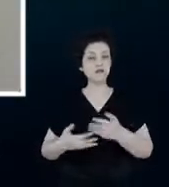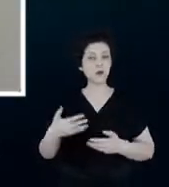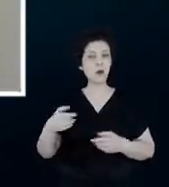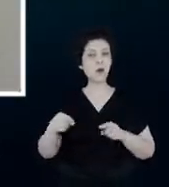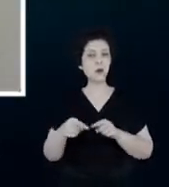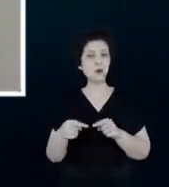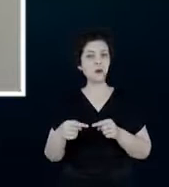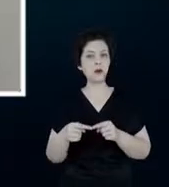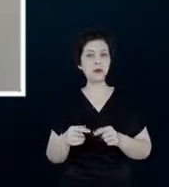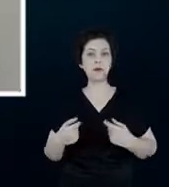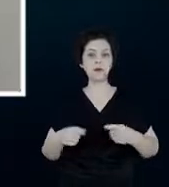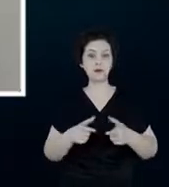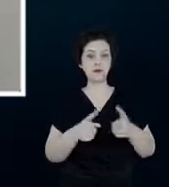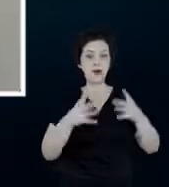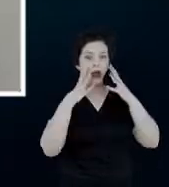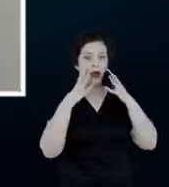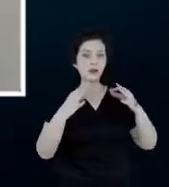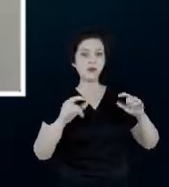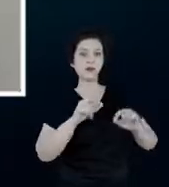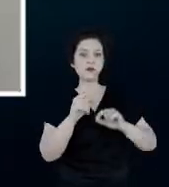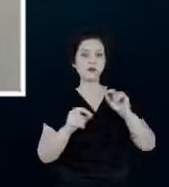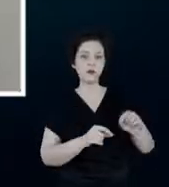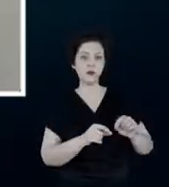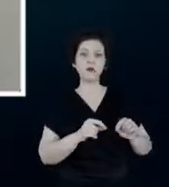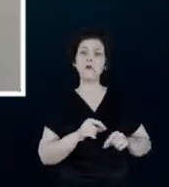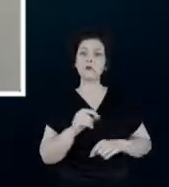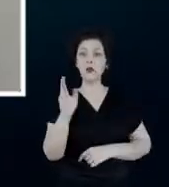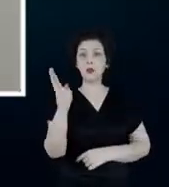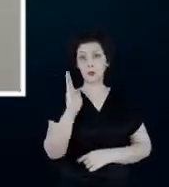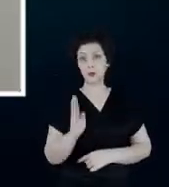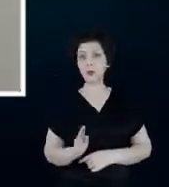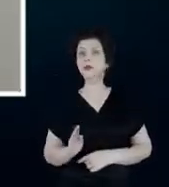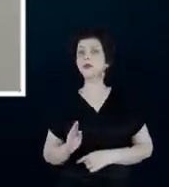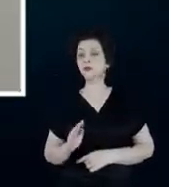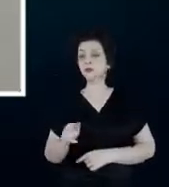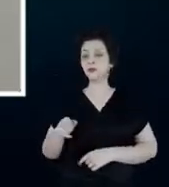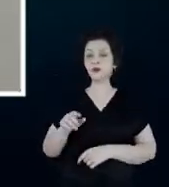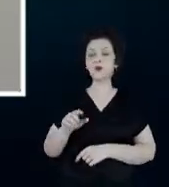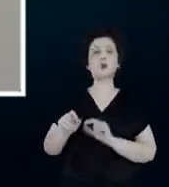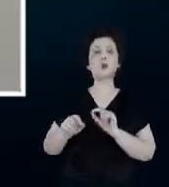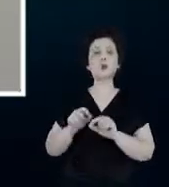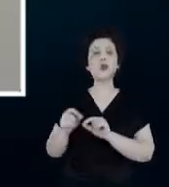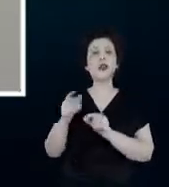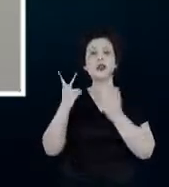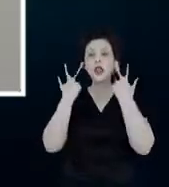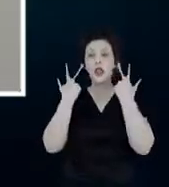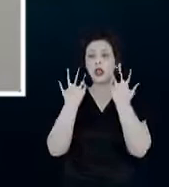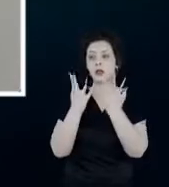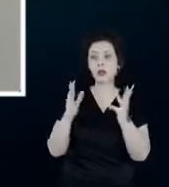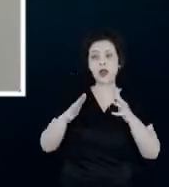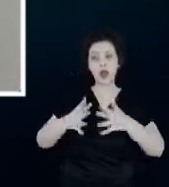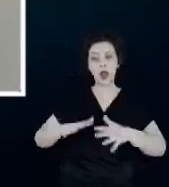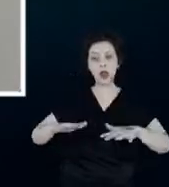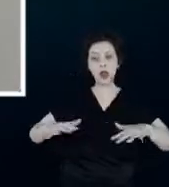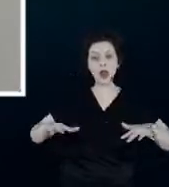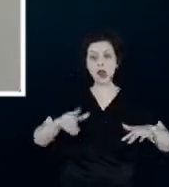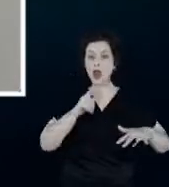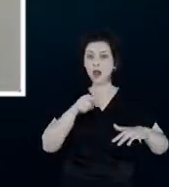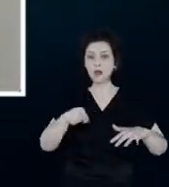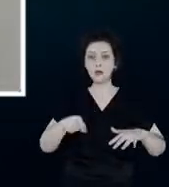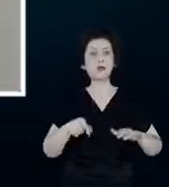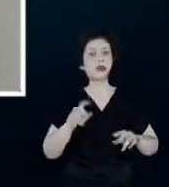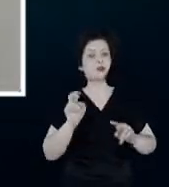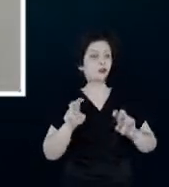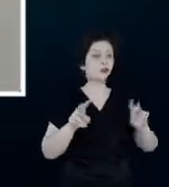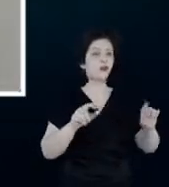tem que ter cada vez mais atenção com a questão de recursos hídricos no Brasil, né? E porque da gente aqui do nosso lado, né, setor elétrico, a gente vê